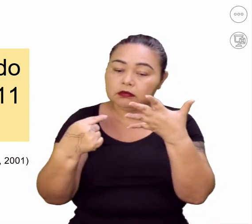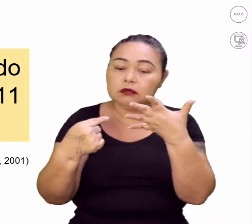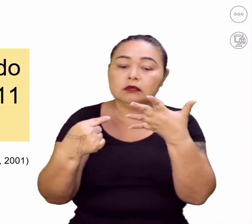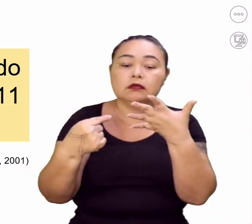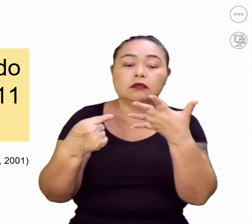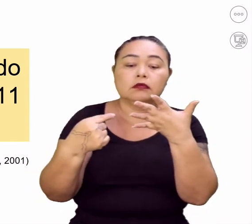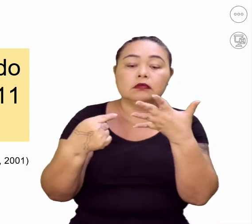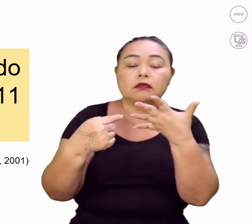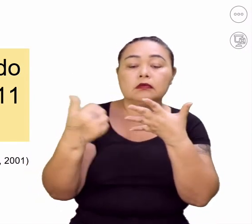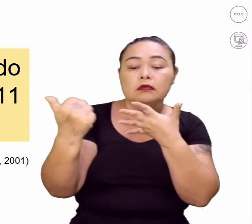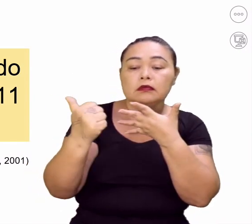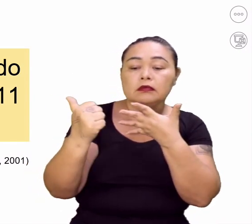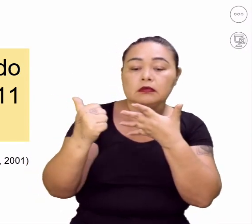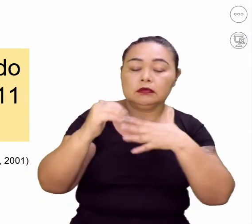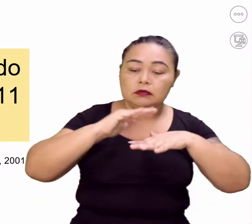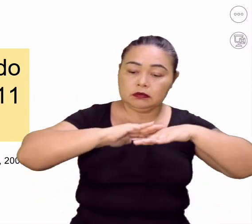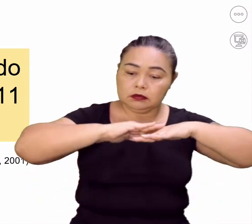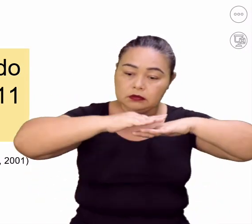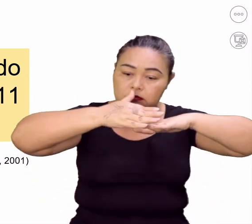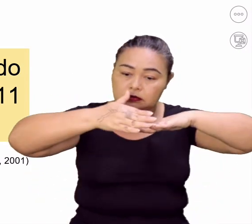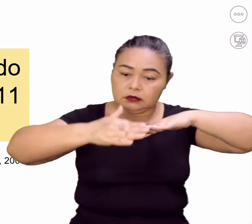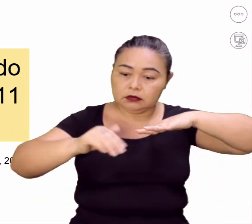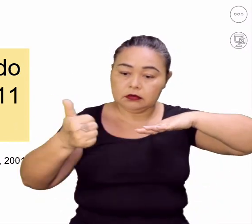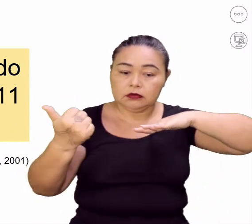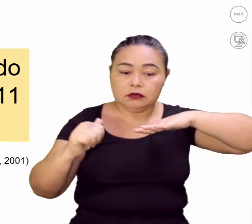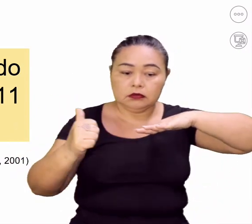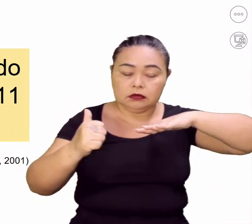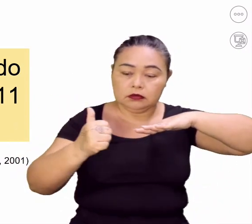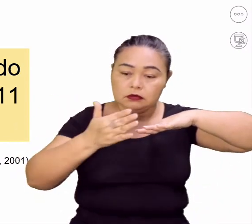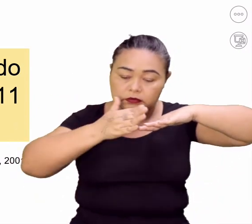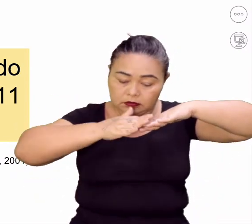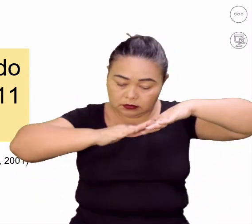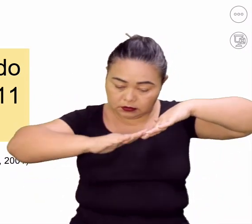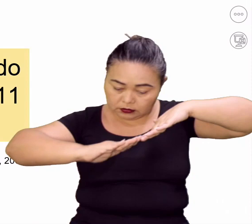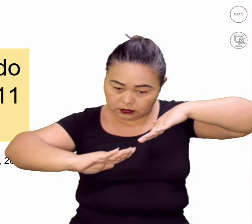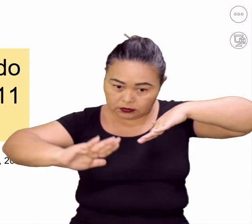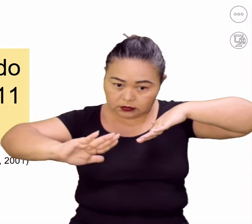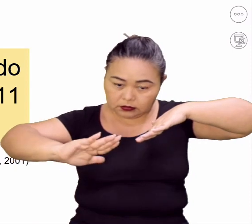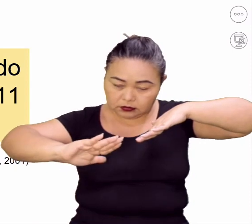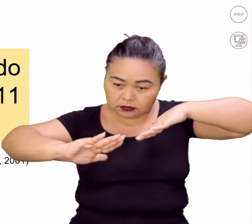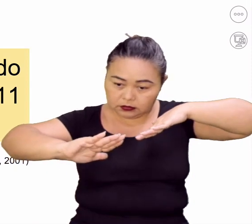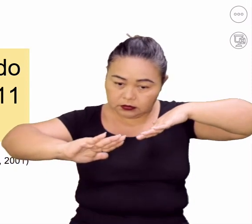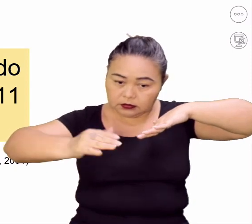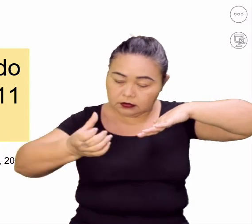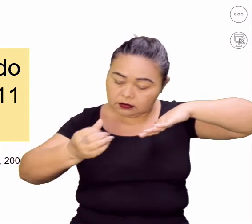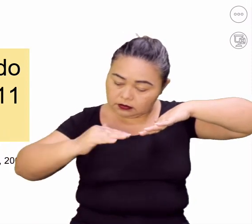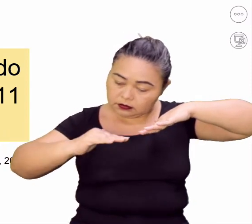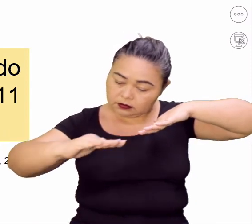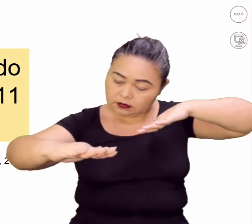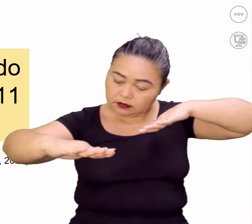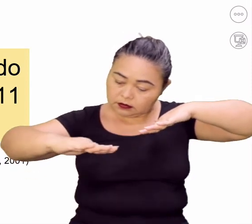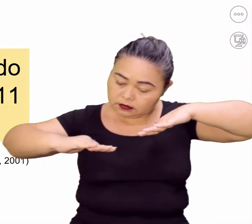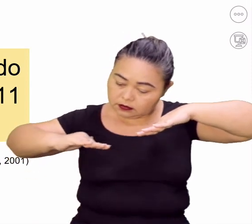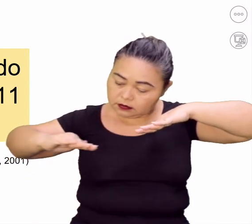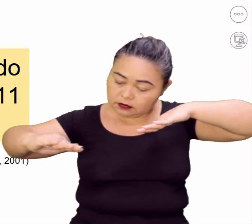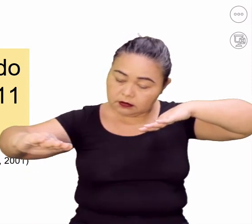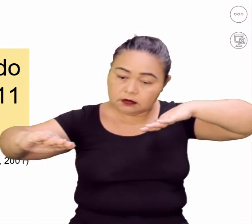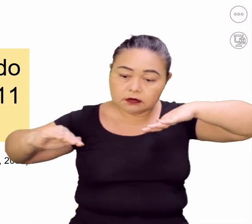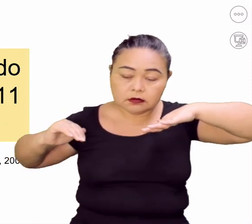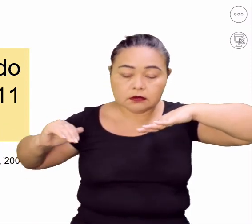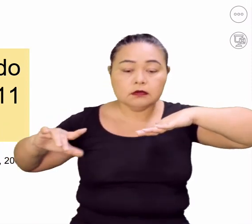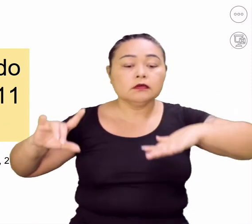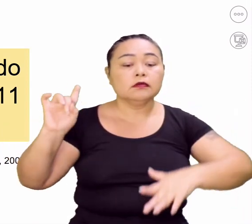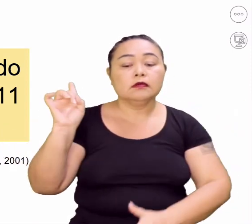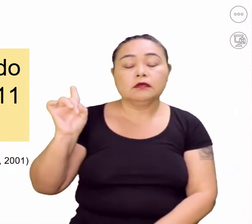maneira: 11 áreas de planalto, 11 áreas de depressões e 6 áreas de planícies.